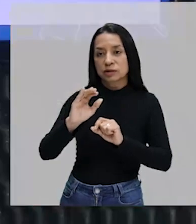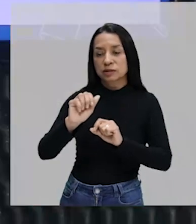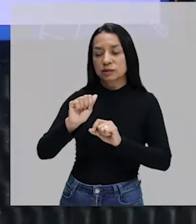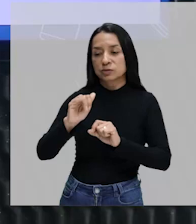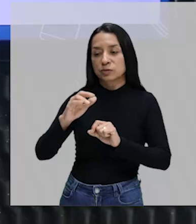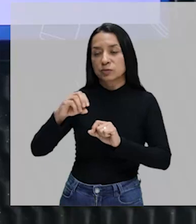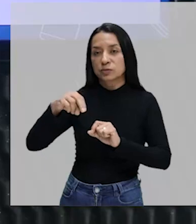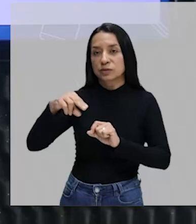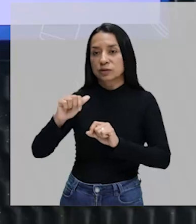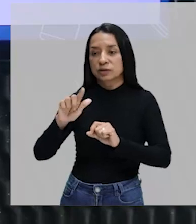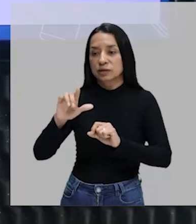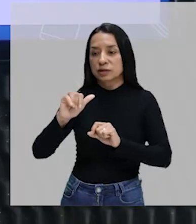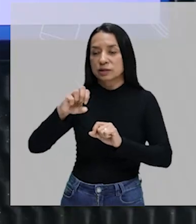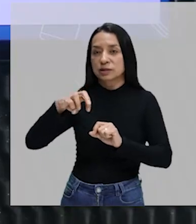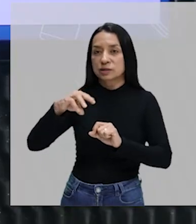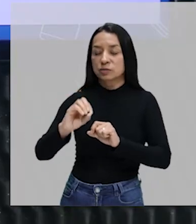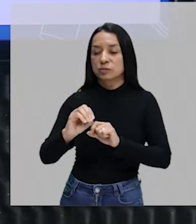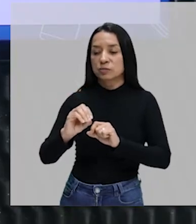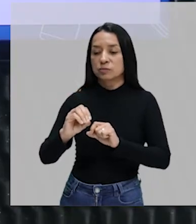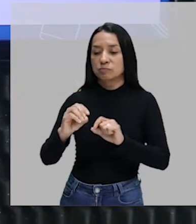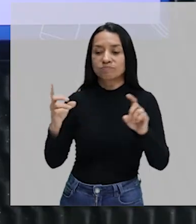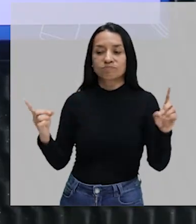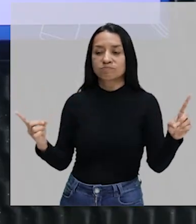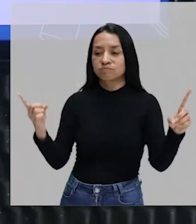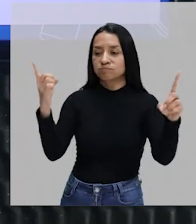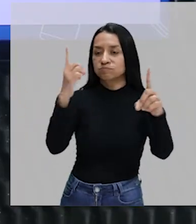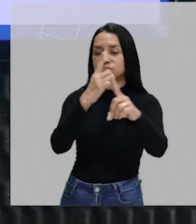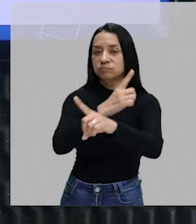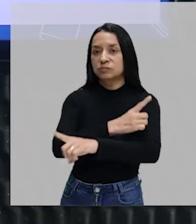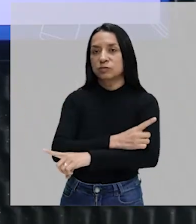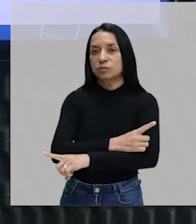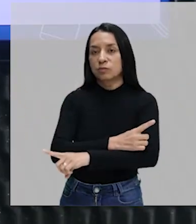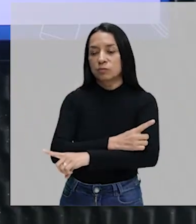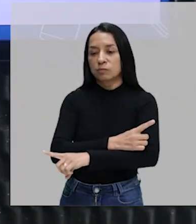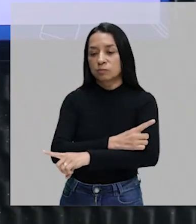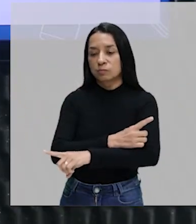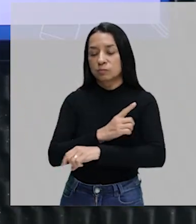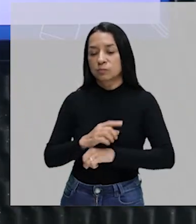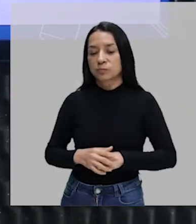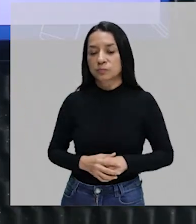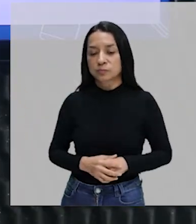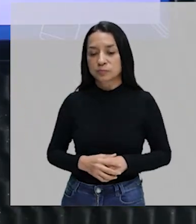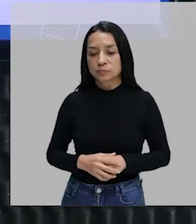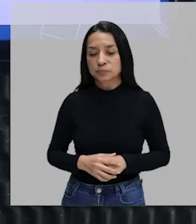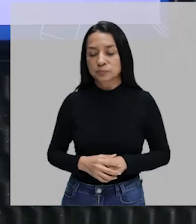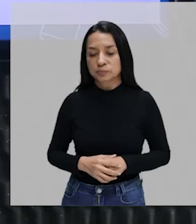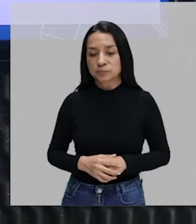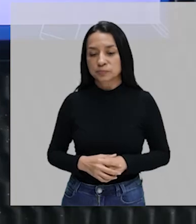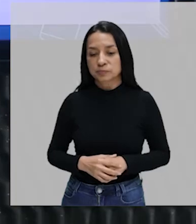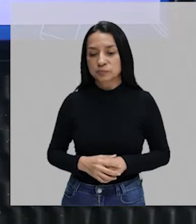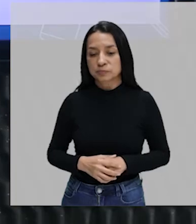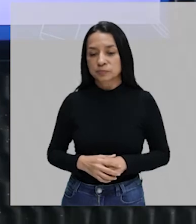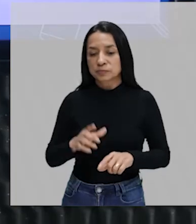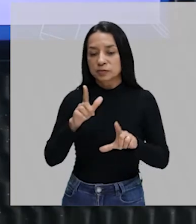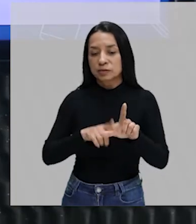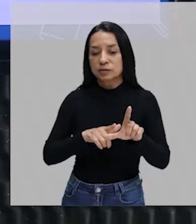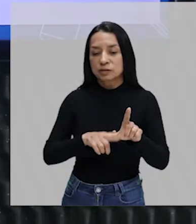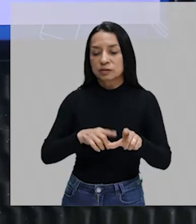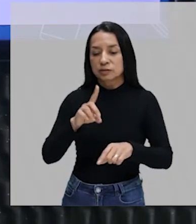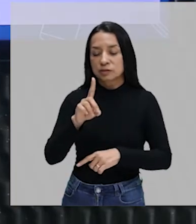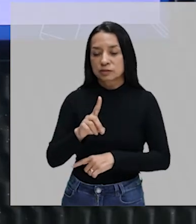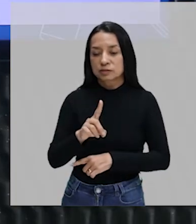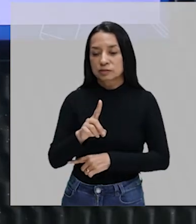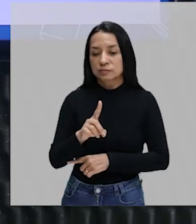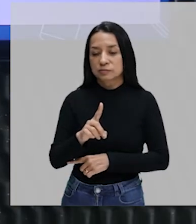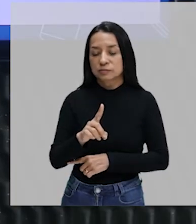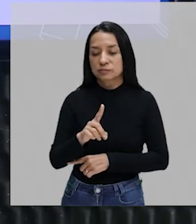se distancia. Na verdade, eles vão um na contramão do outro. Eles são quase antíteses. Certo? Letra D. Defende que as